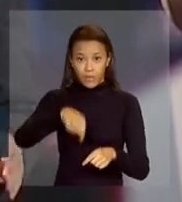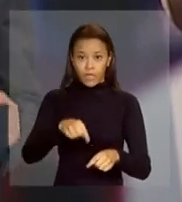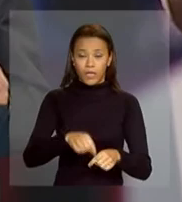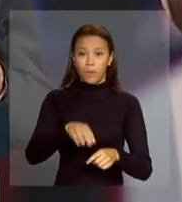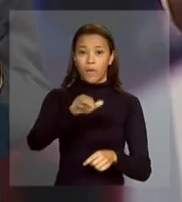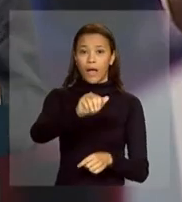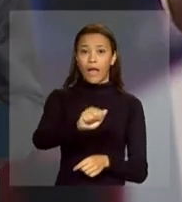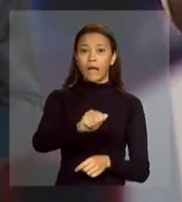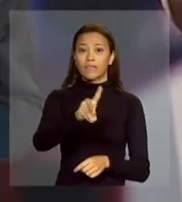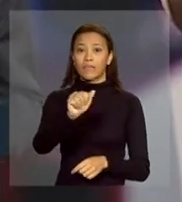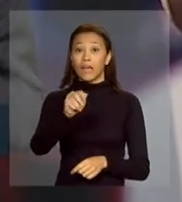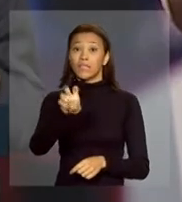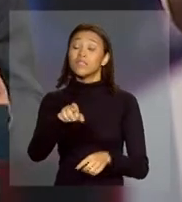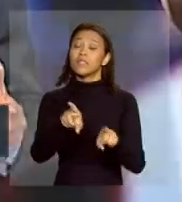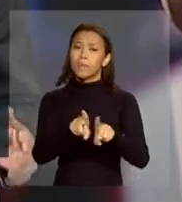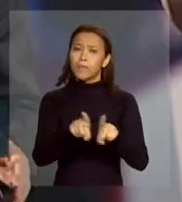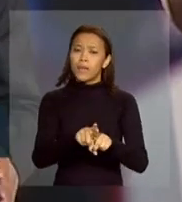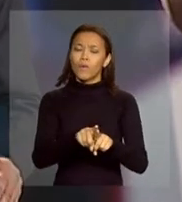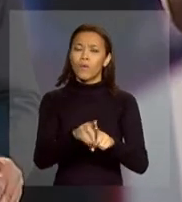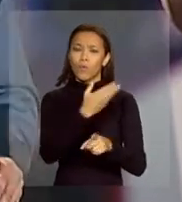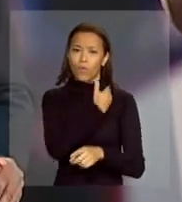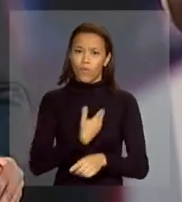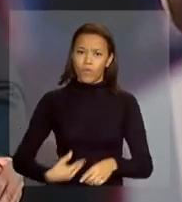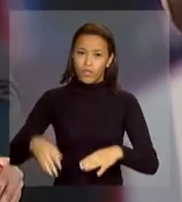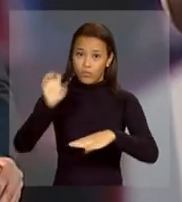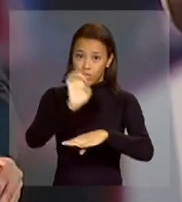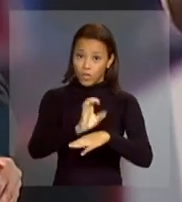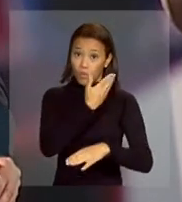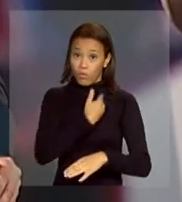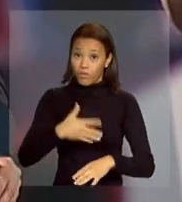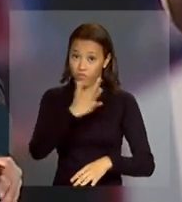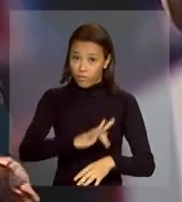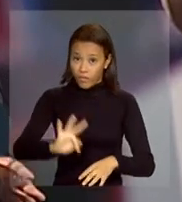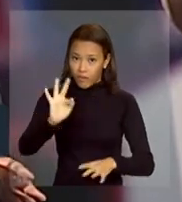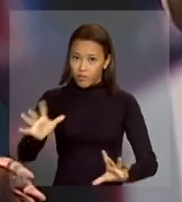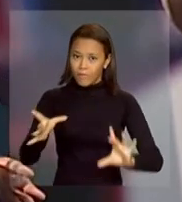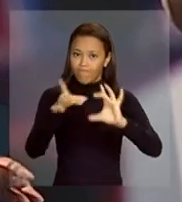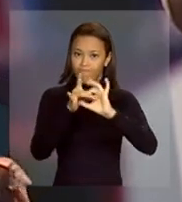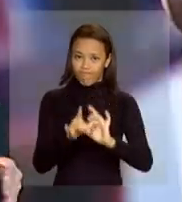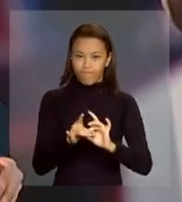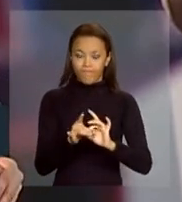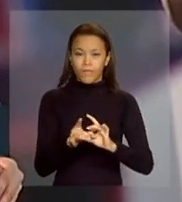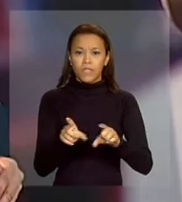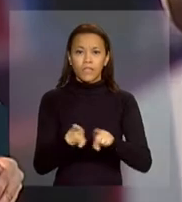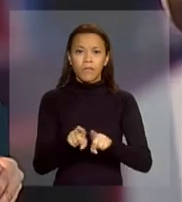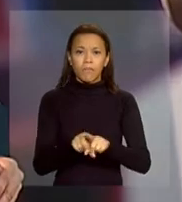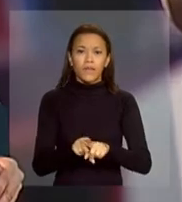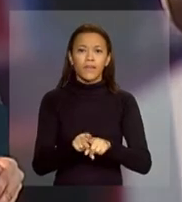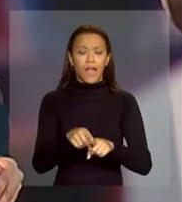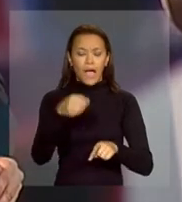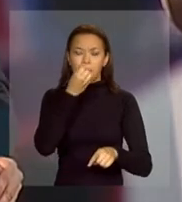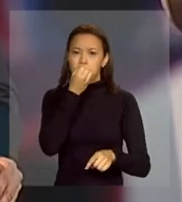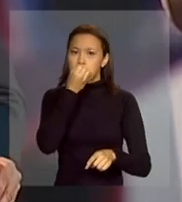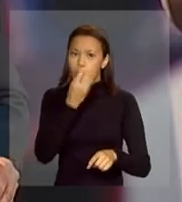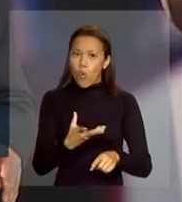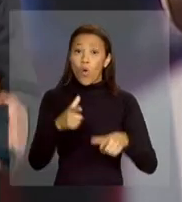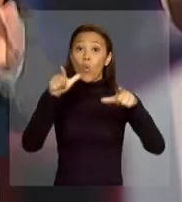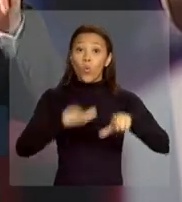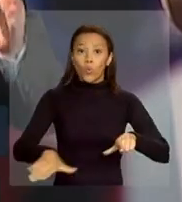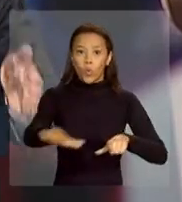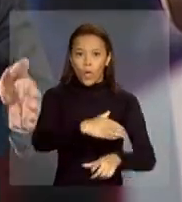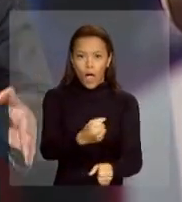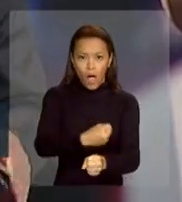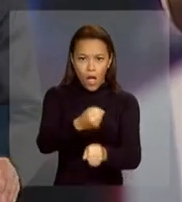Haddad o governo do estado eo governo federal a localização presidenta Dilma é muito boa